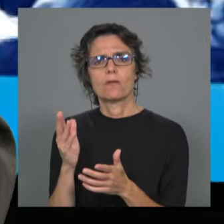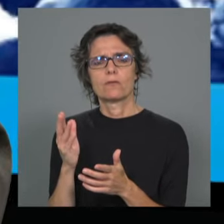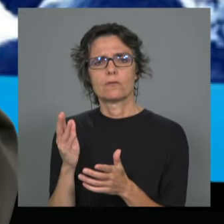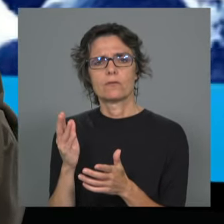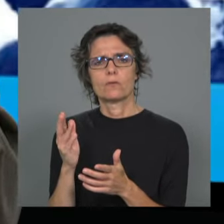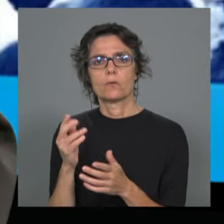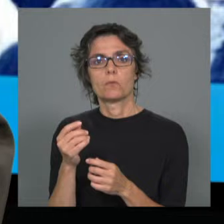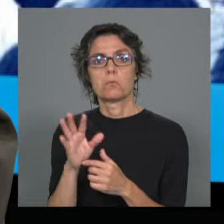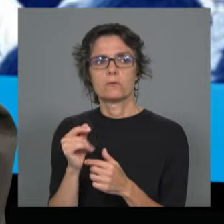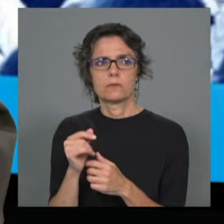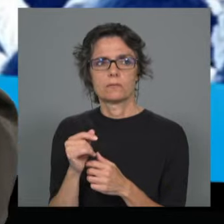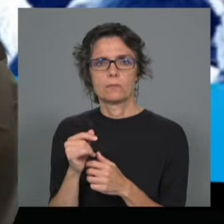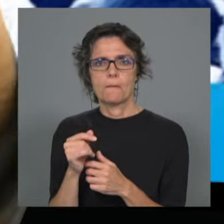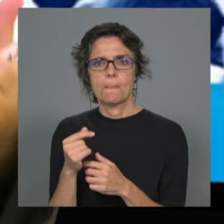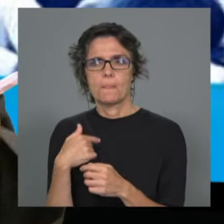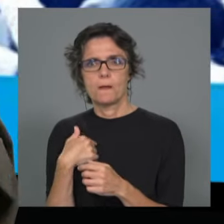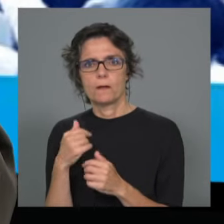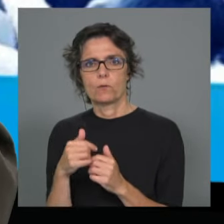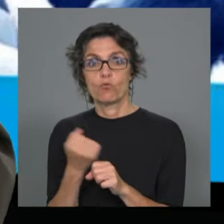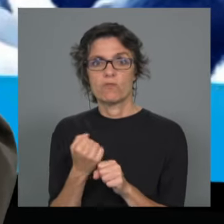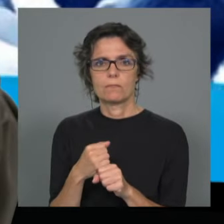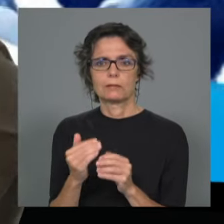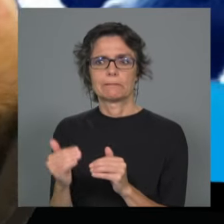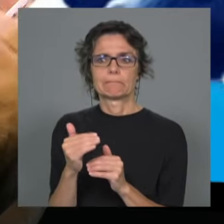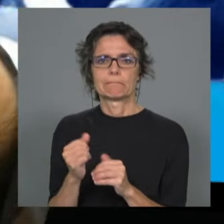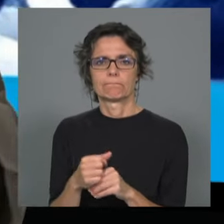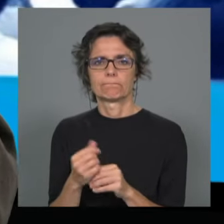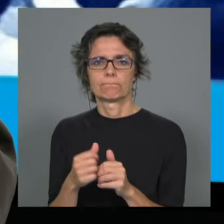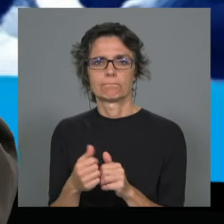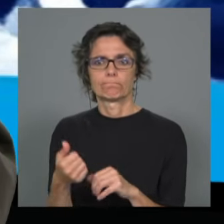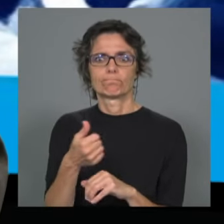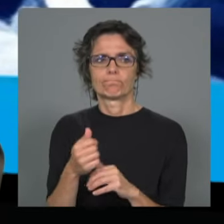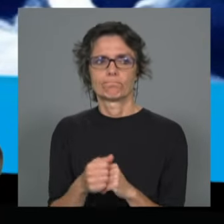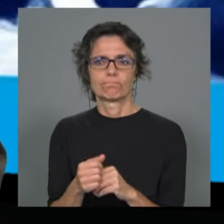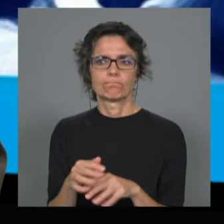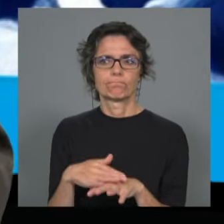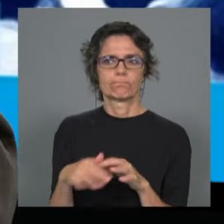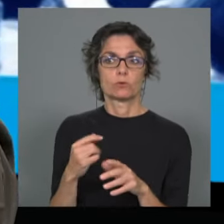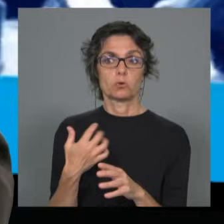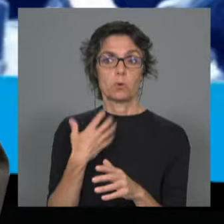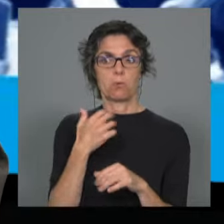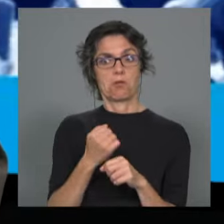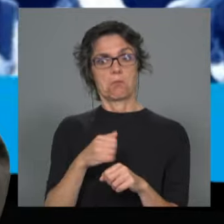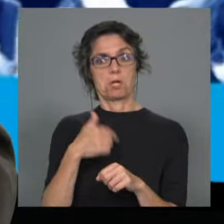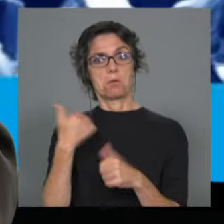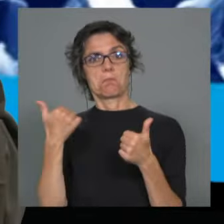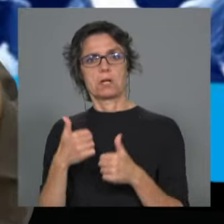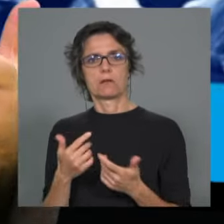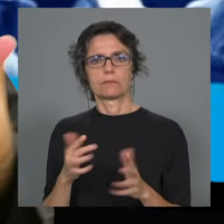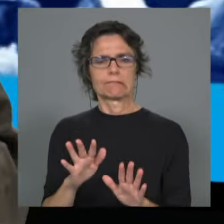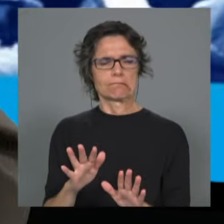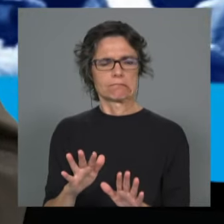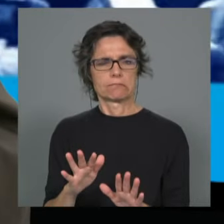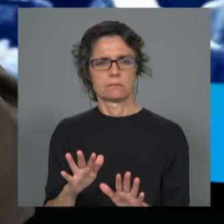aquelas guerrinhas de eu ser superior ao outro ou fazer uma boa ação para atrair a atenção do meu chefe. É a dimensão do serviço.